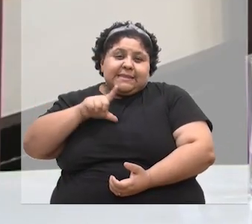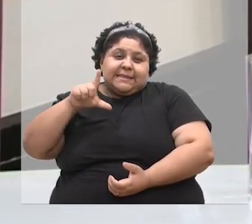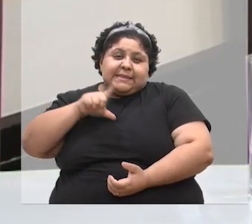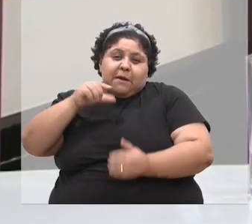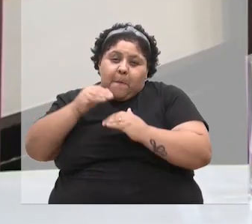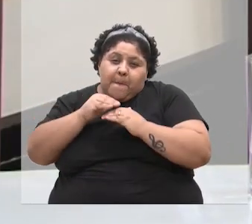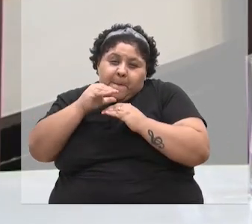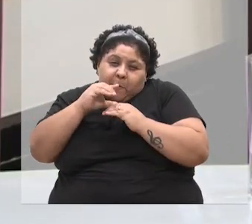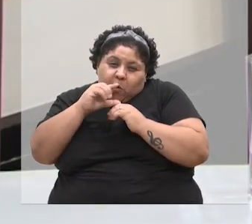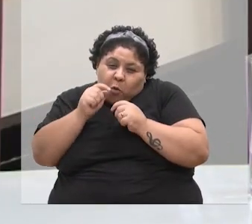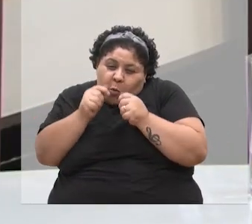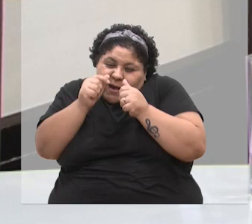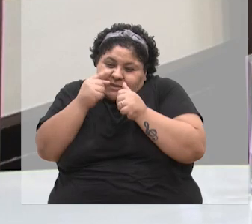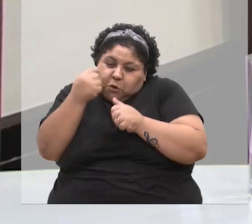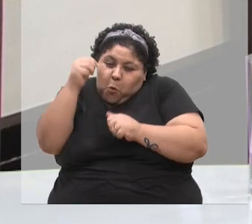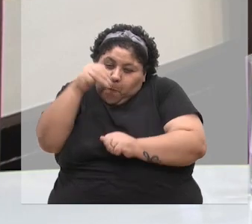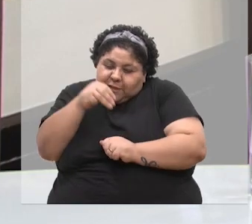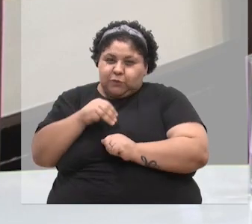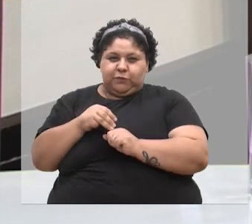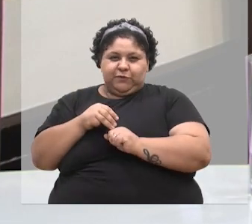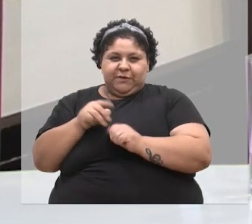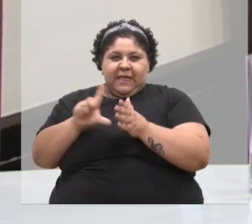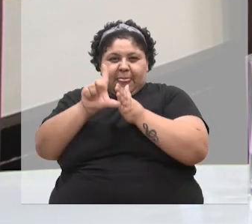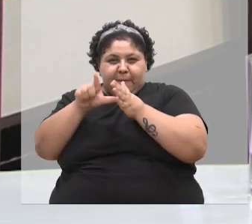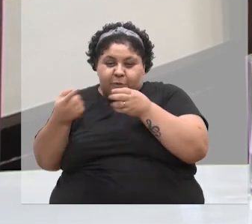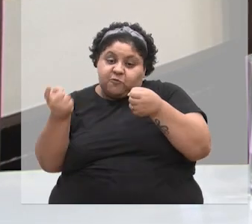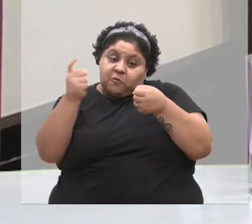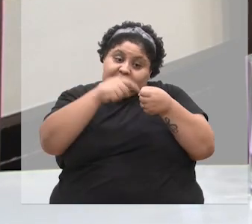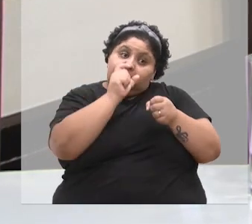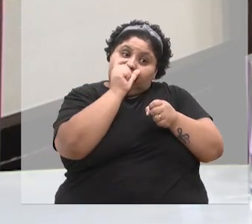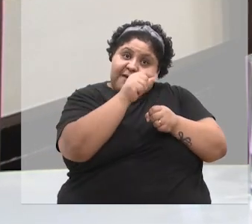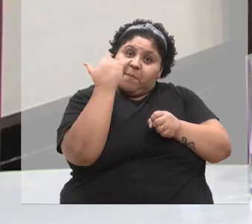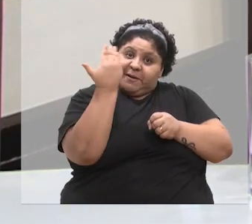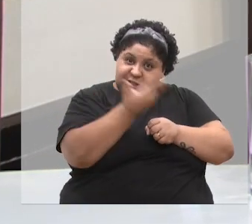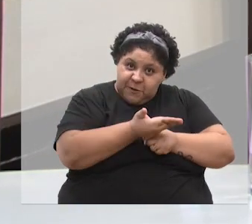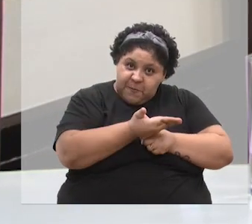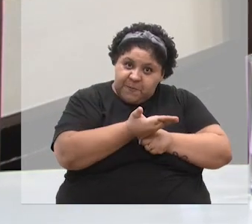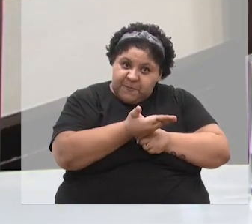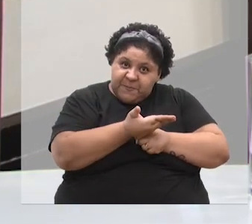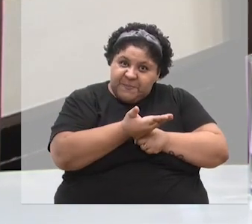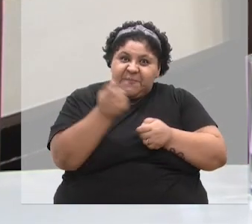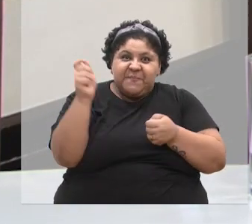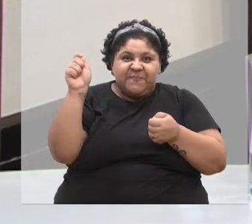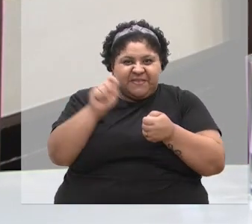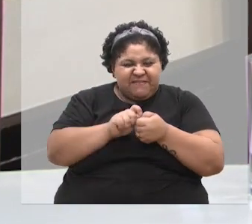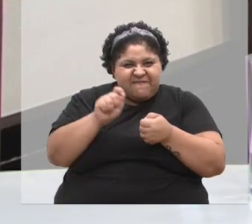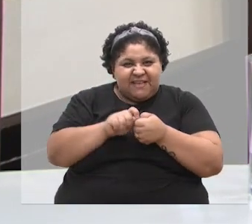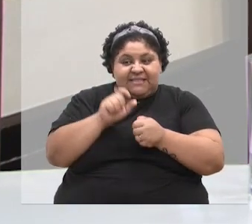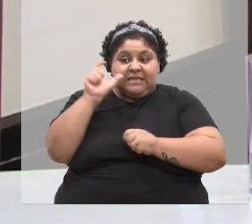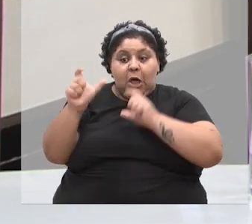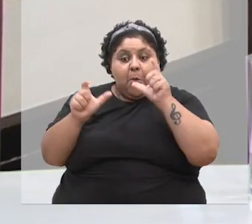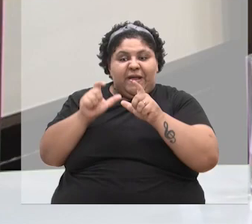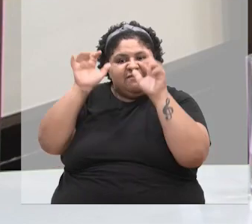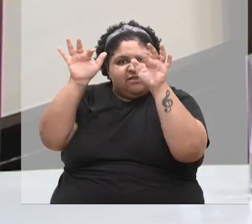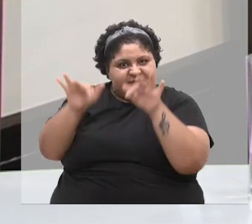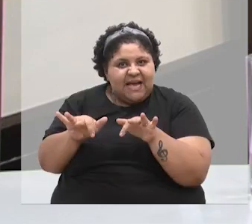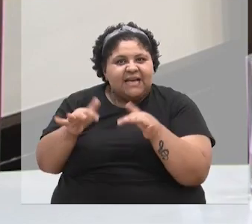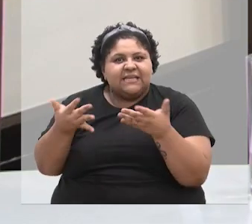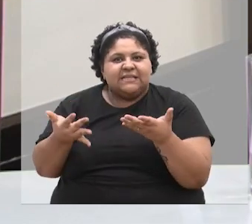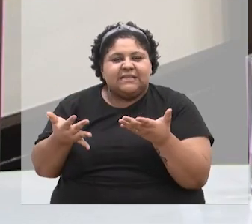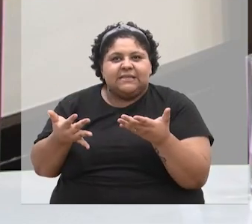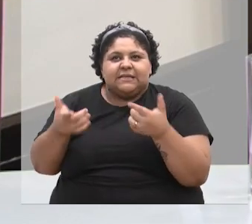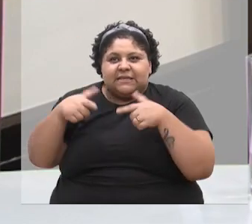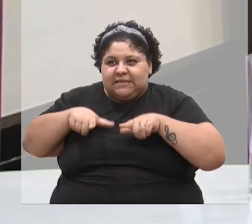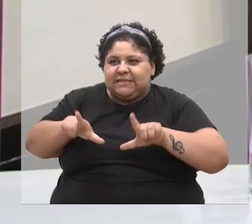mais de 1 minuto. Eu vou pedir que de forma breve, no que eu devolver a palavra à senhora faça suas